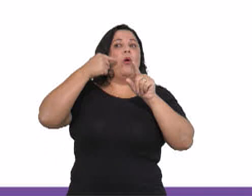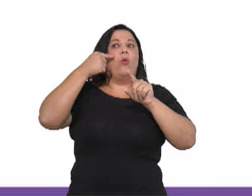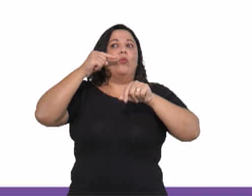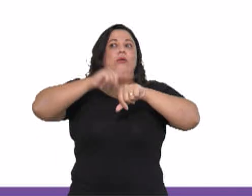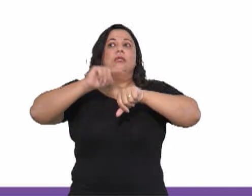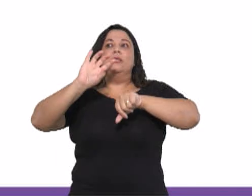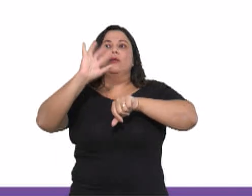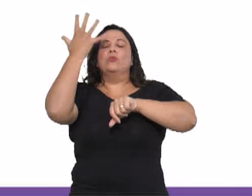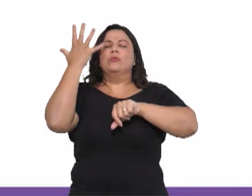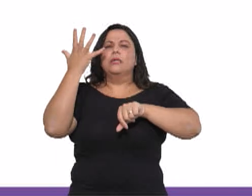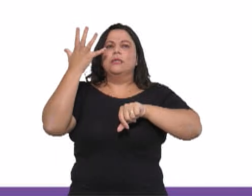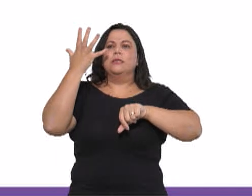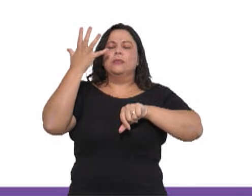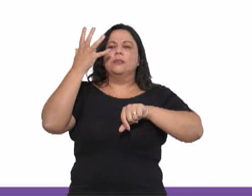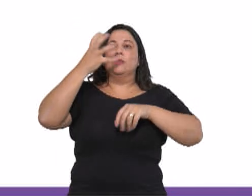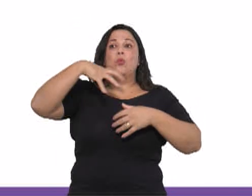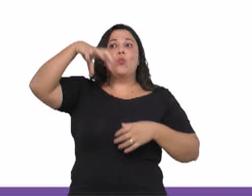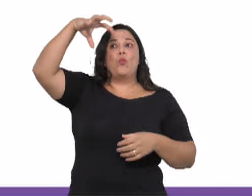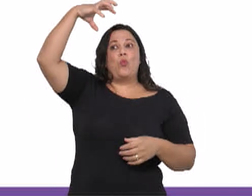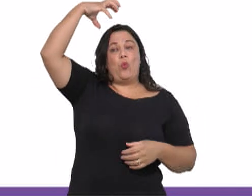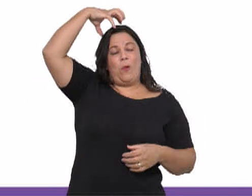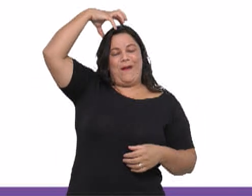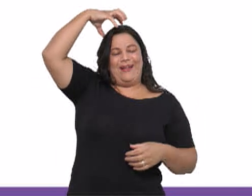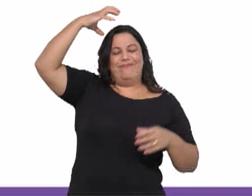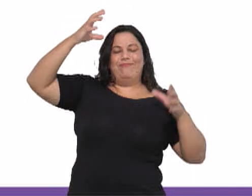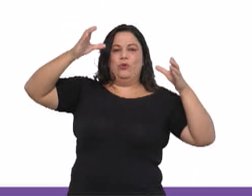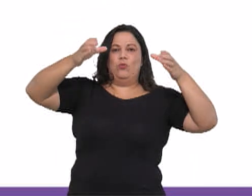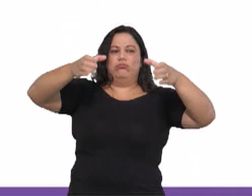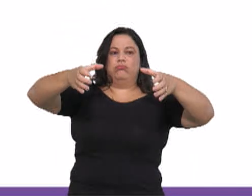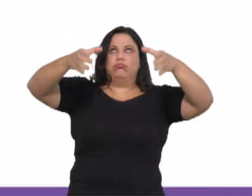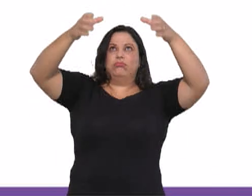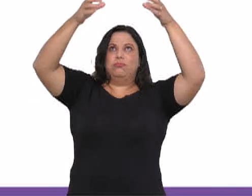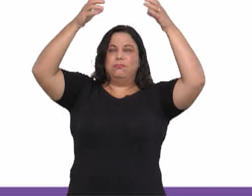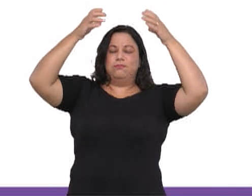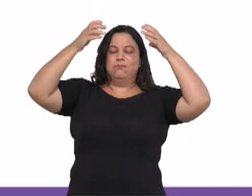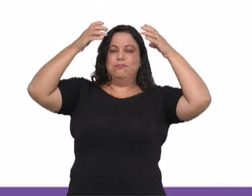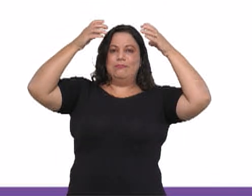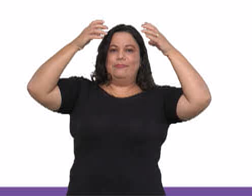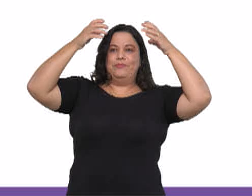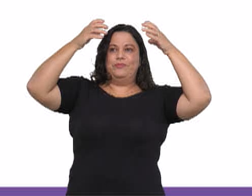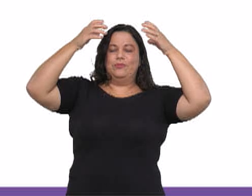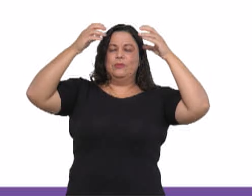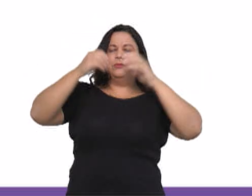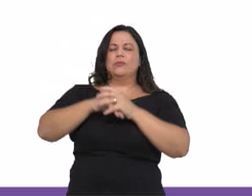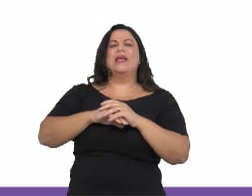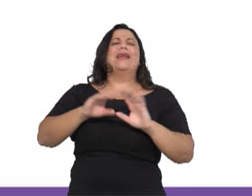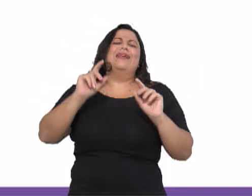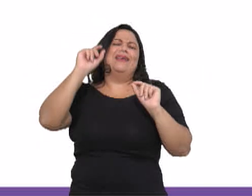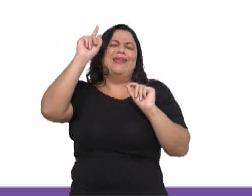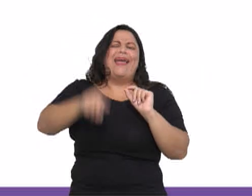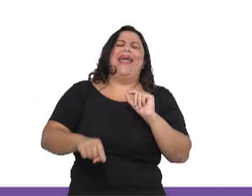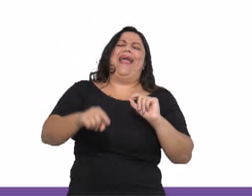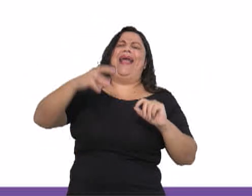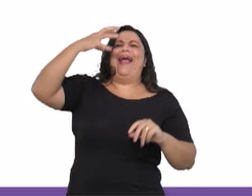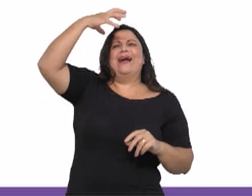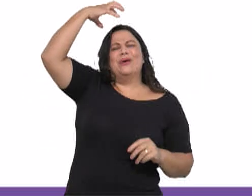do Congo. Tem várias mitologias envolvendo, então, um grande rei africano que foi trazido para o Brasil